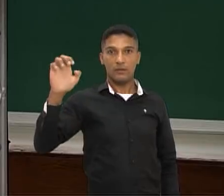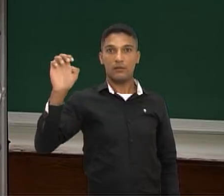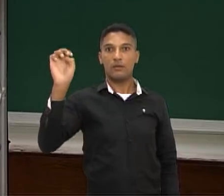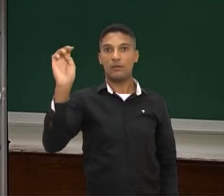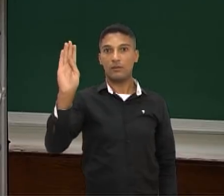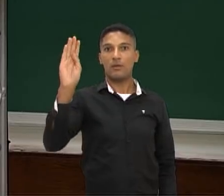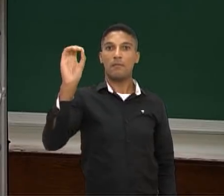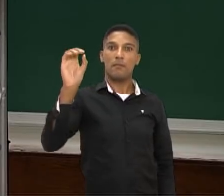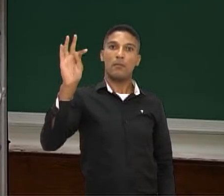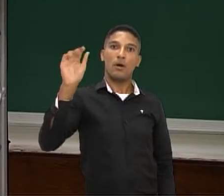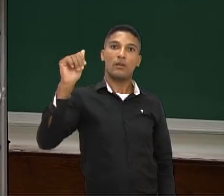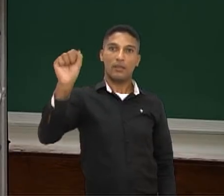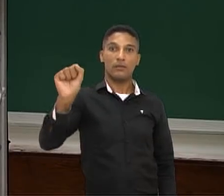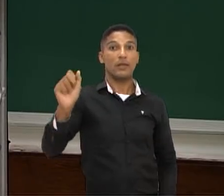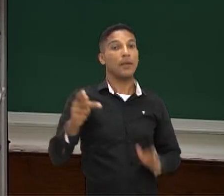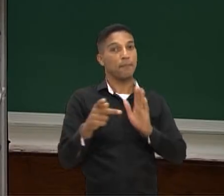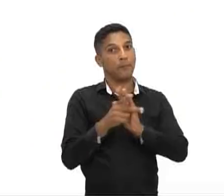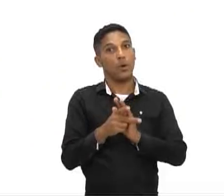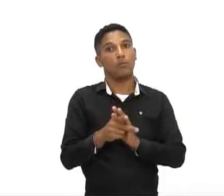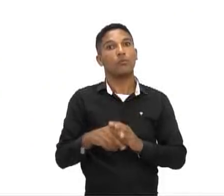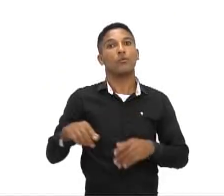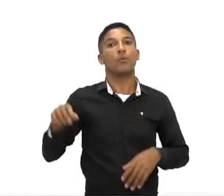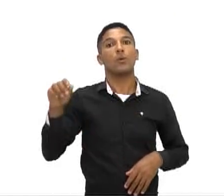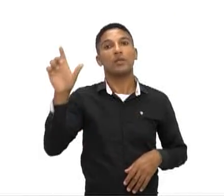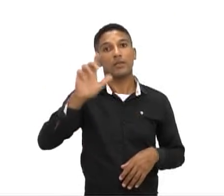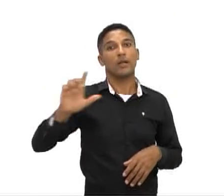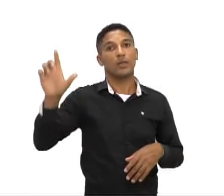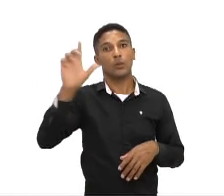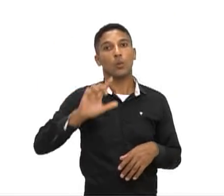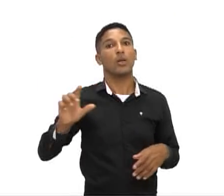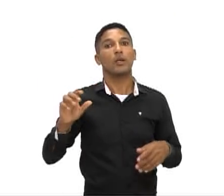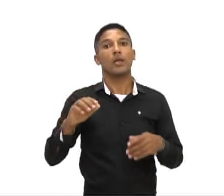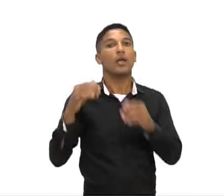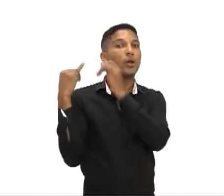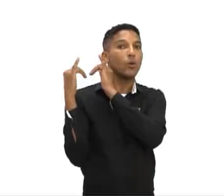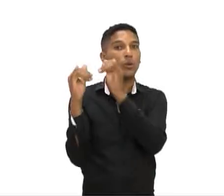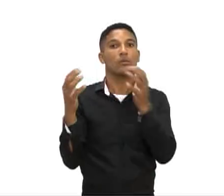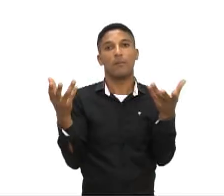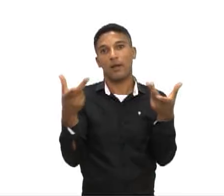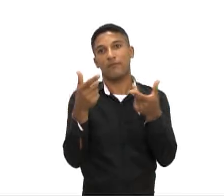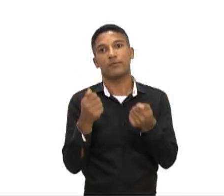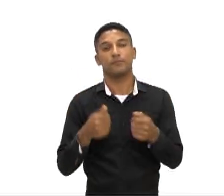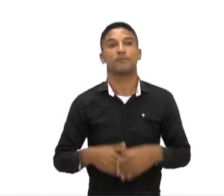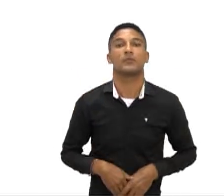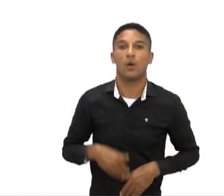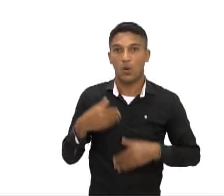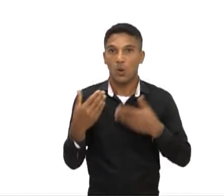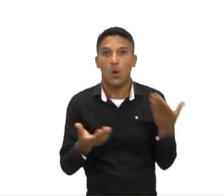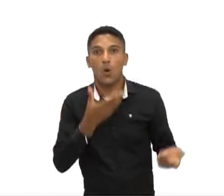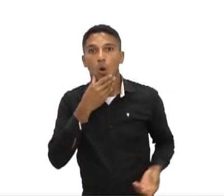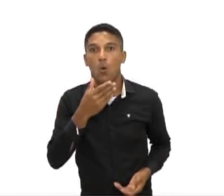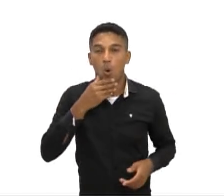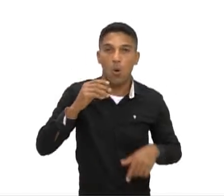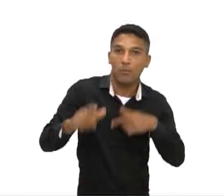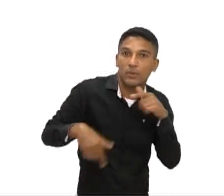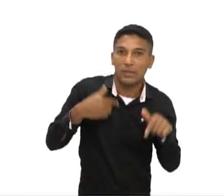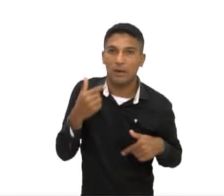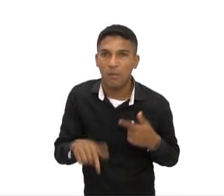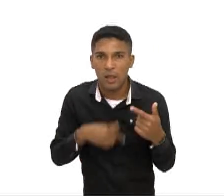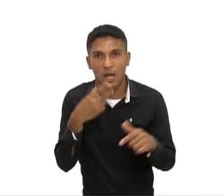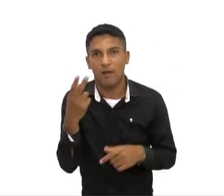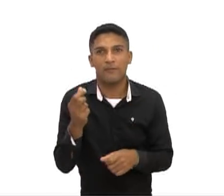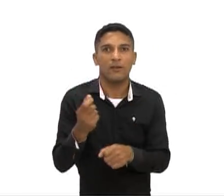Conto Maravilhoso. Ok? Começando então. Um lavrador trabalhara muito durante a vida